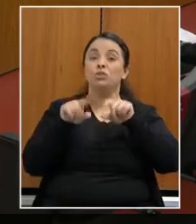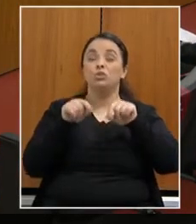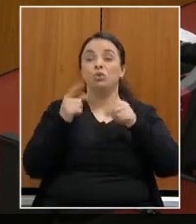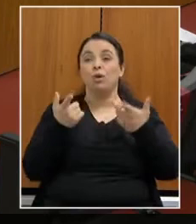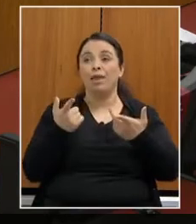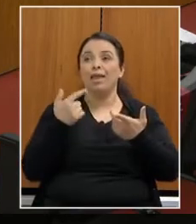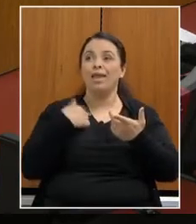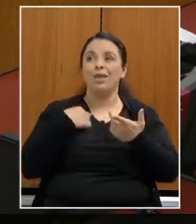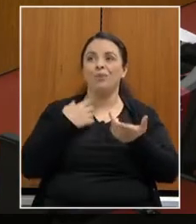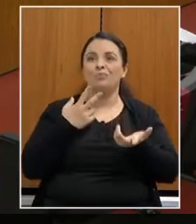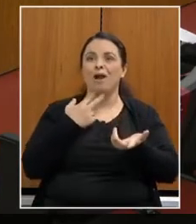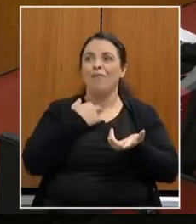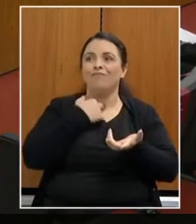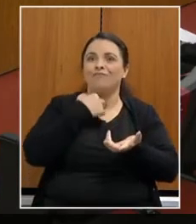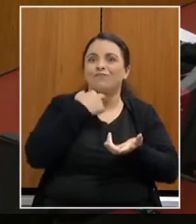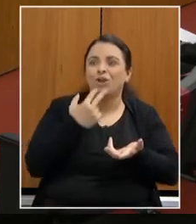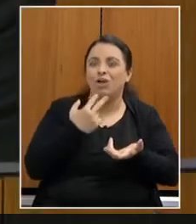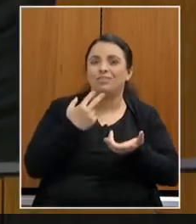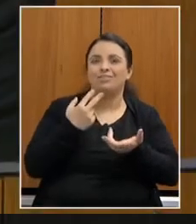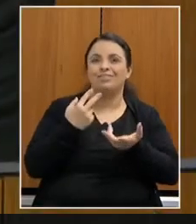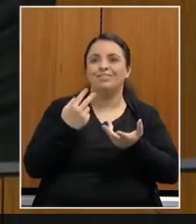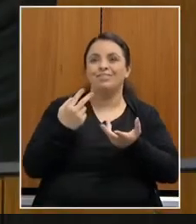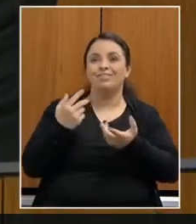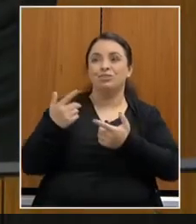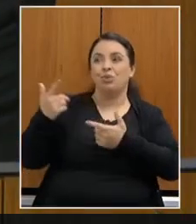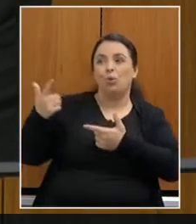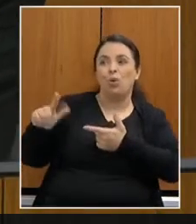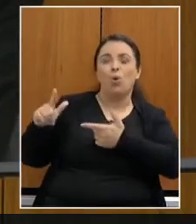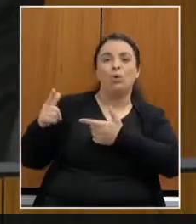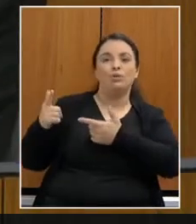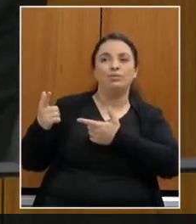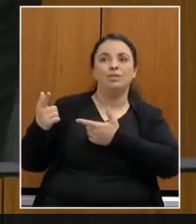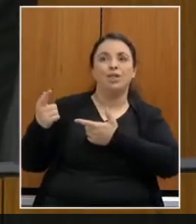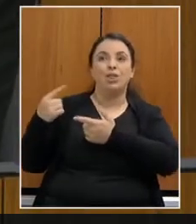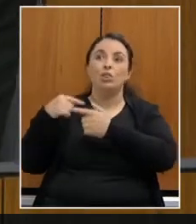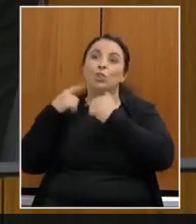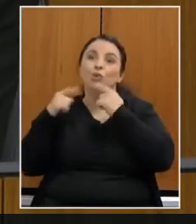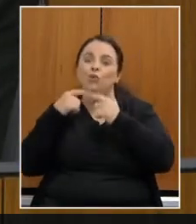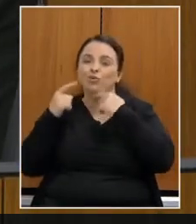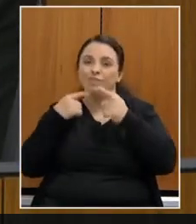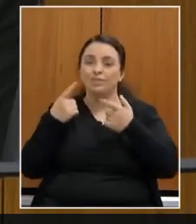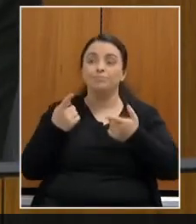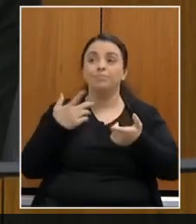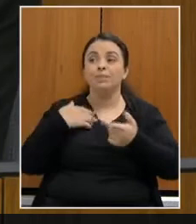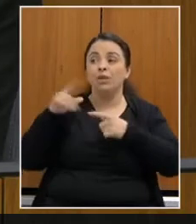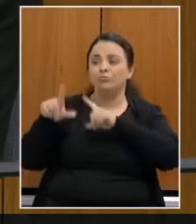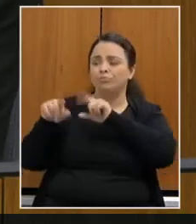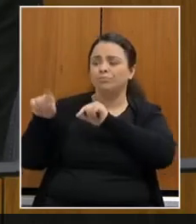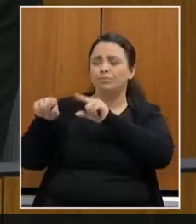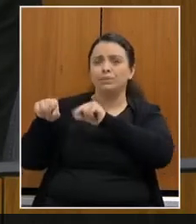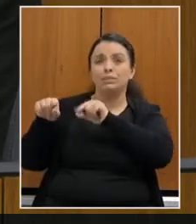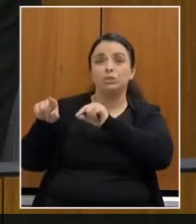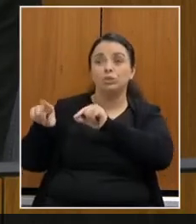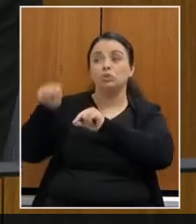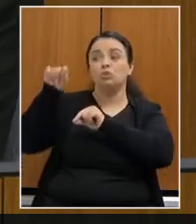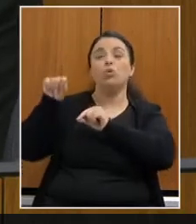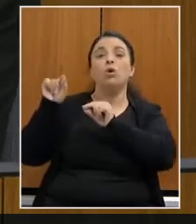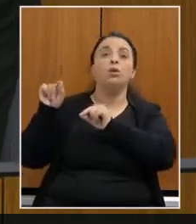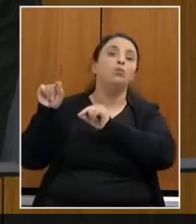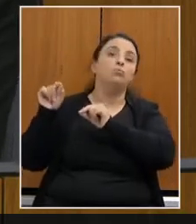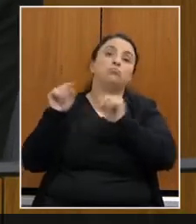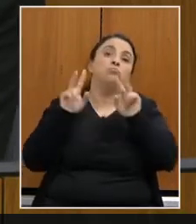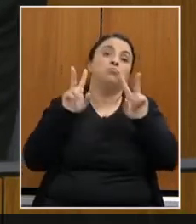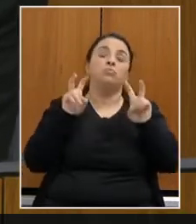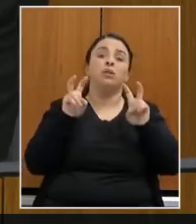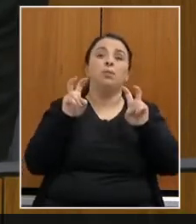-voz de uma demanda e escolhi um assunto secretário para a gente aprofundar um pouco mais